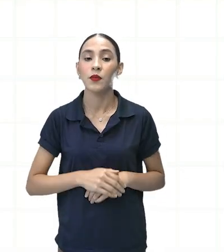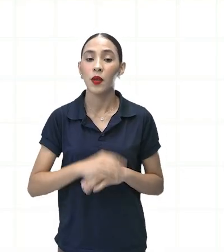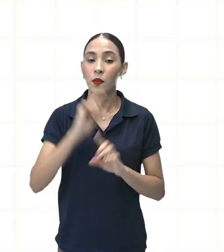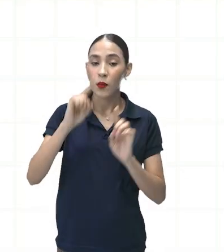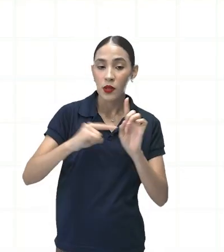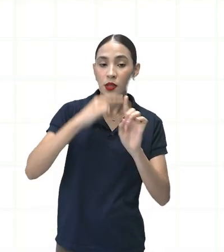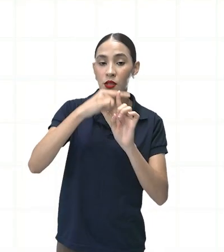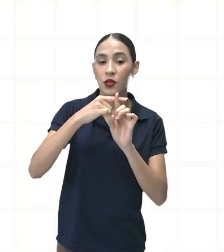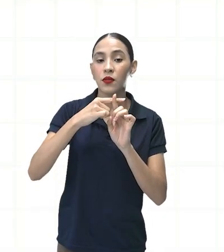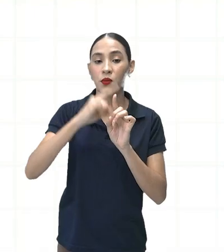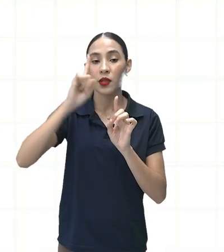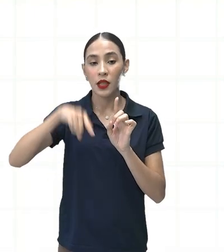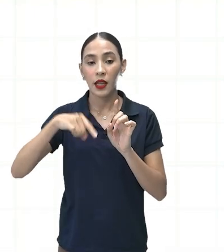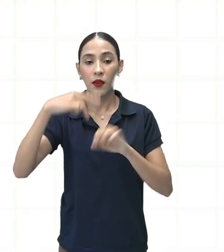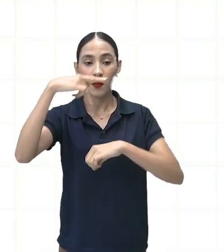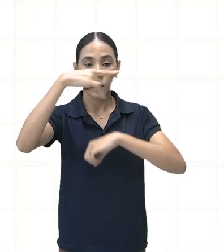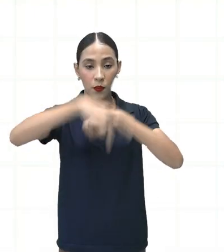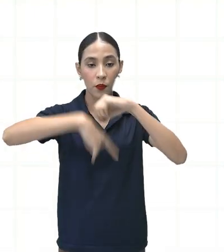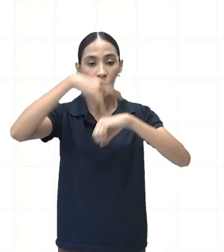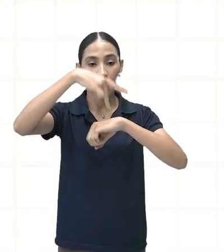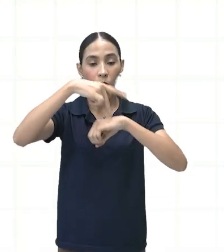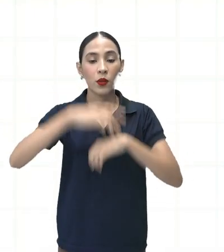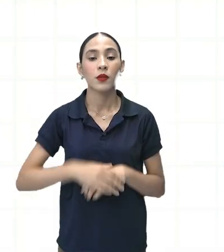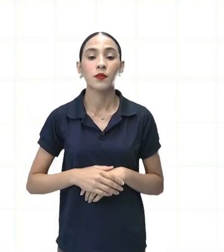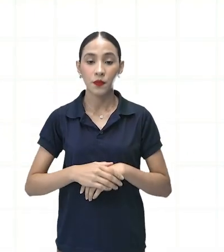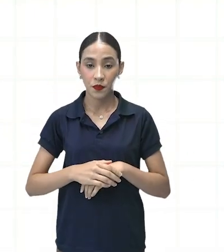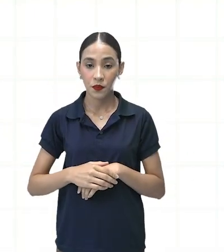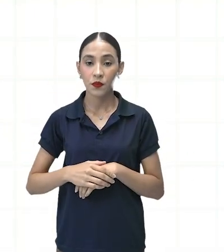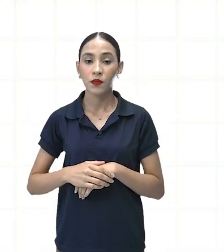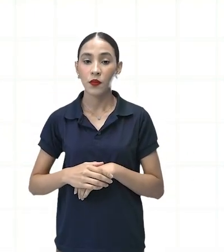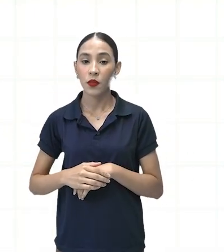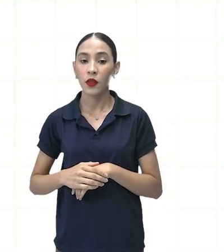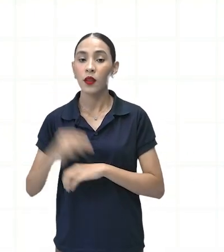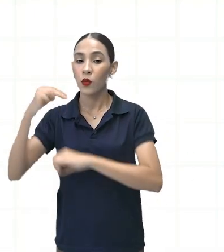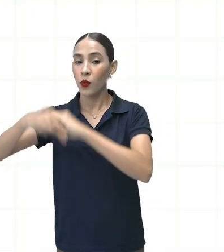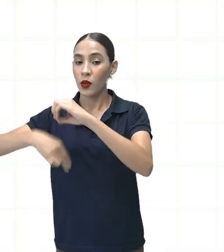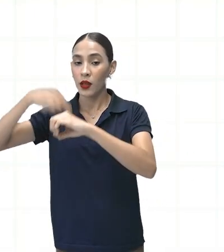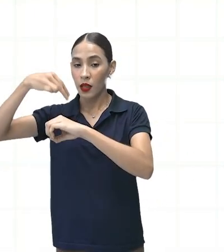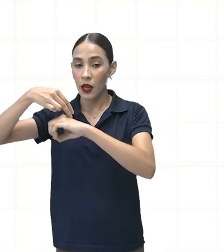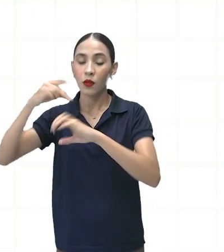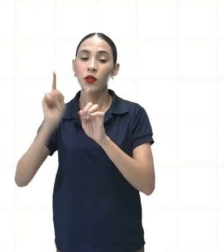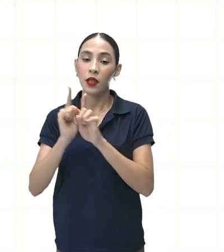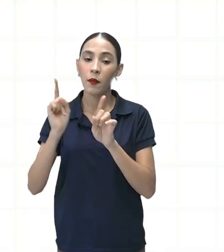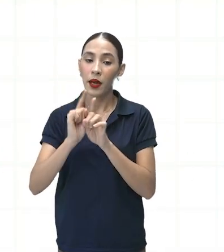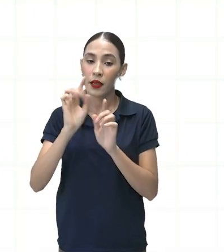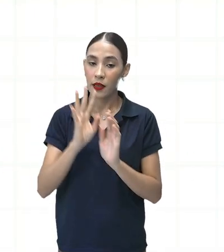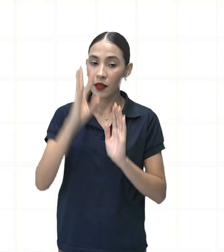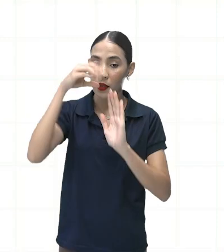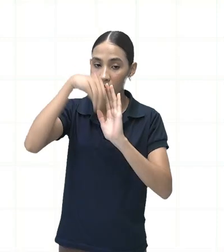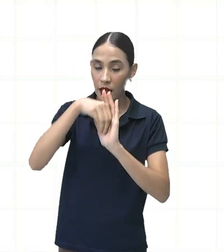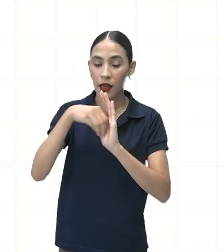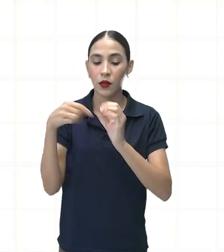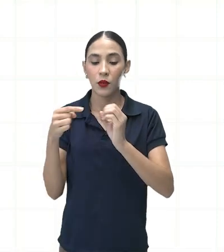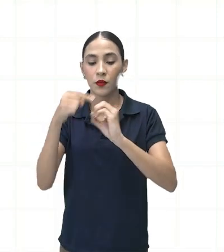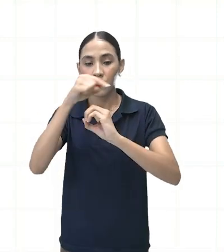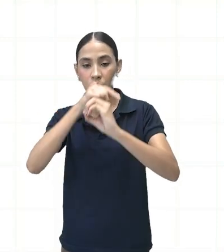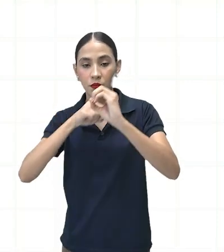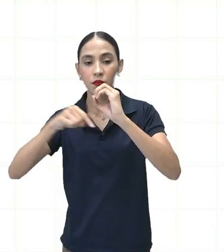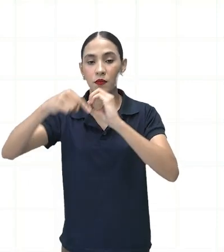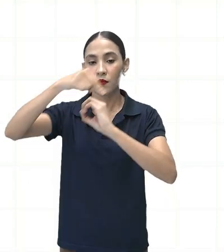sinal positivo, que são os prótons, as outras são os nêutrons, também localizados no